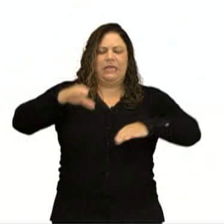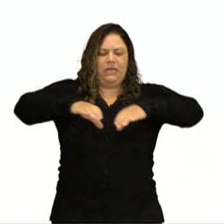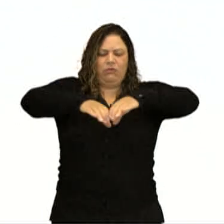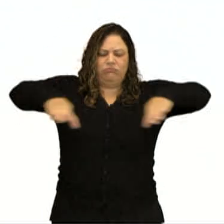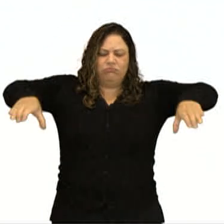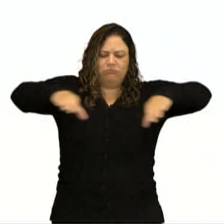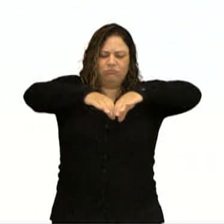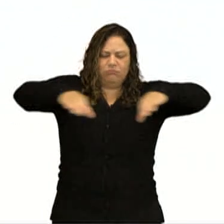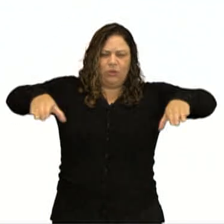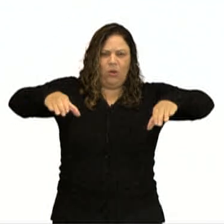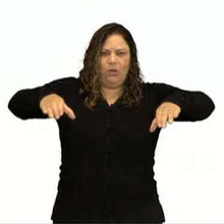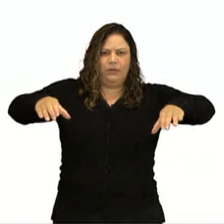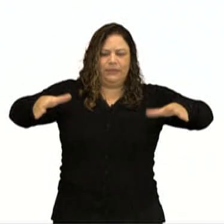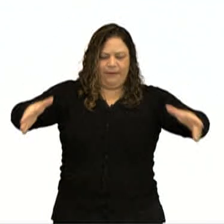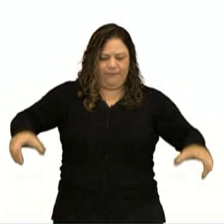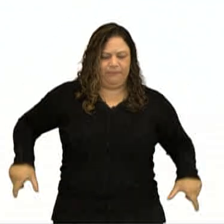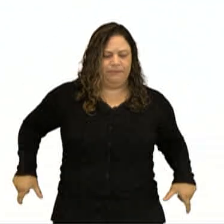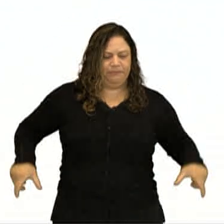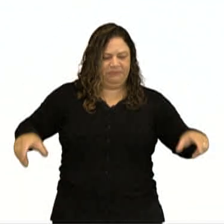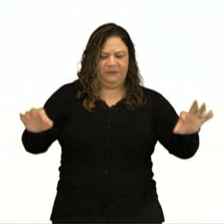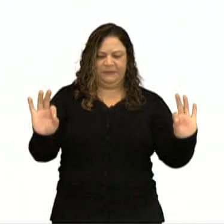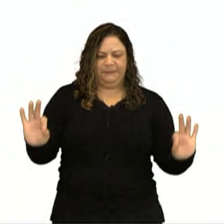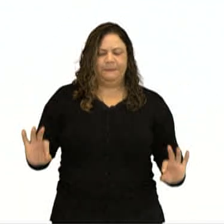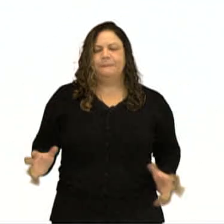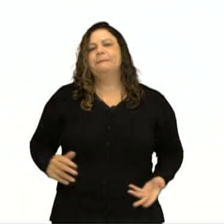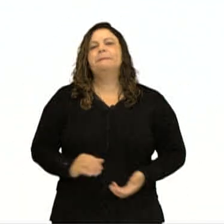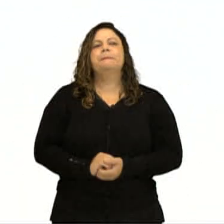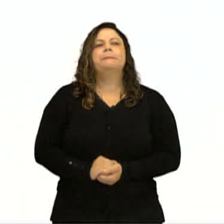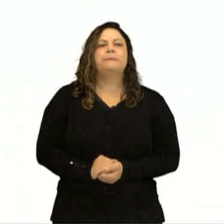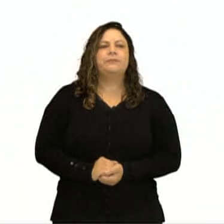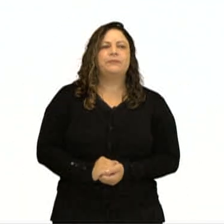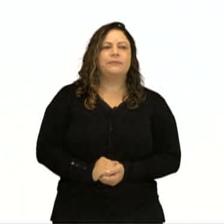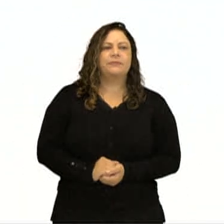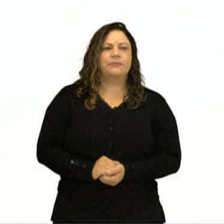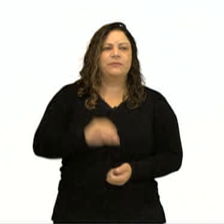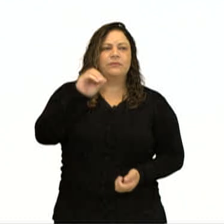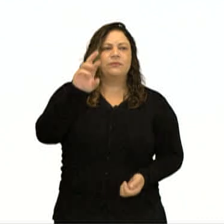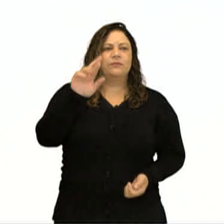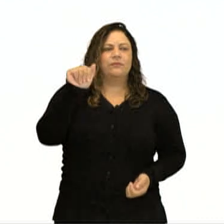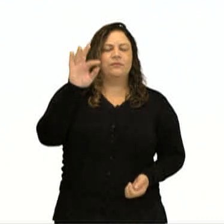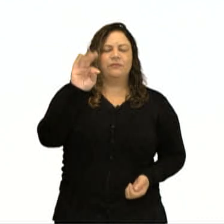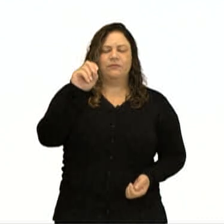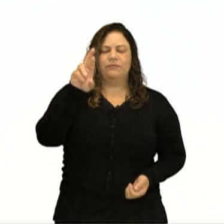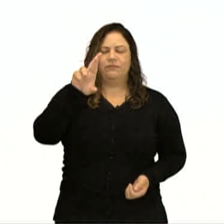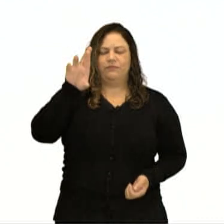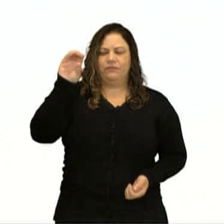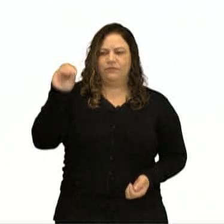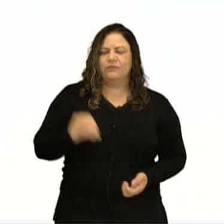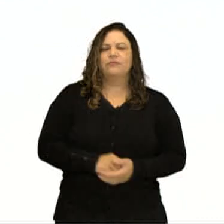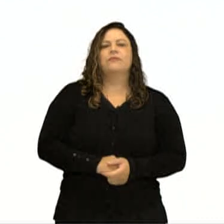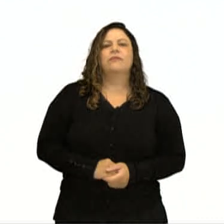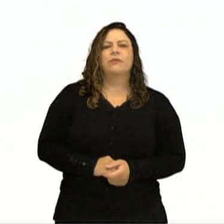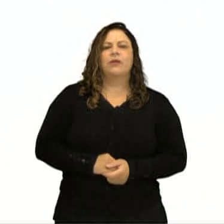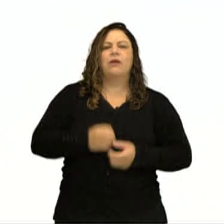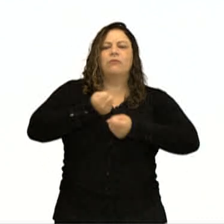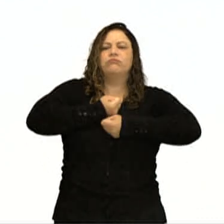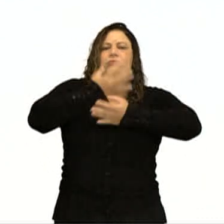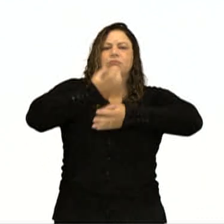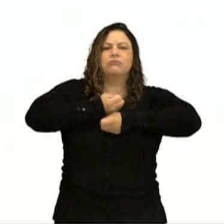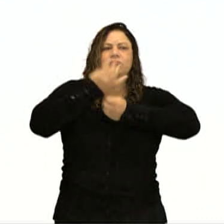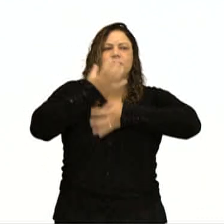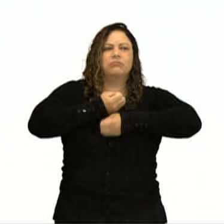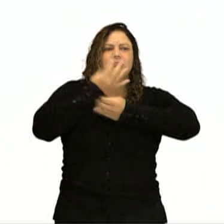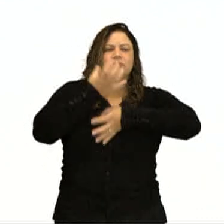proteção lateral. Oratória, arte de falar em público. eloquência, competência